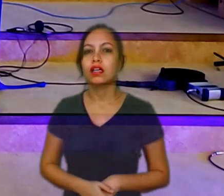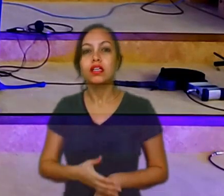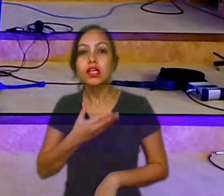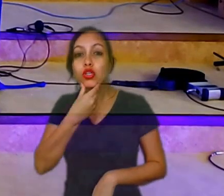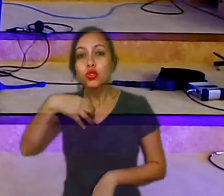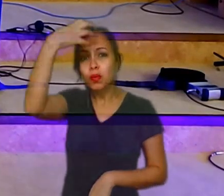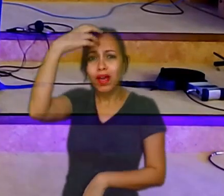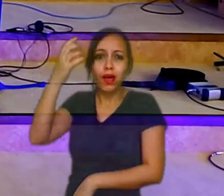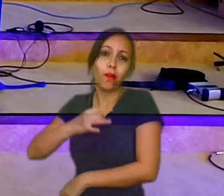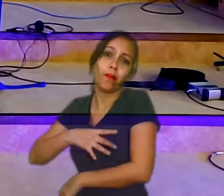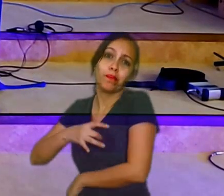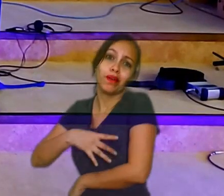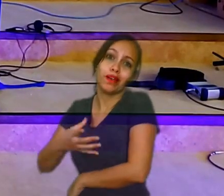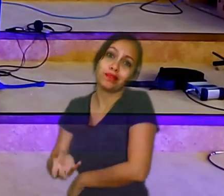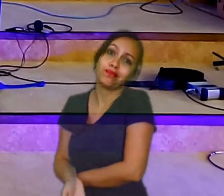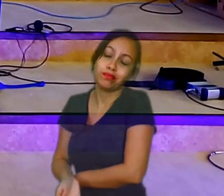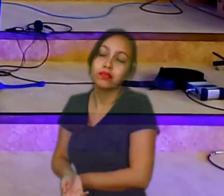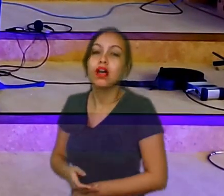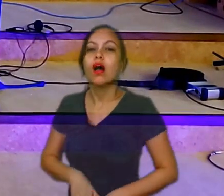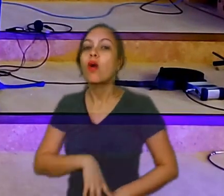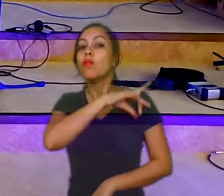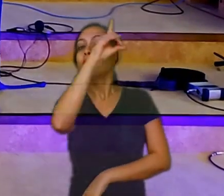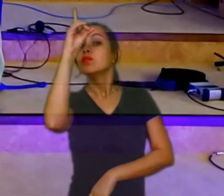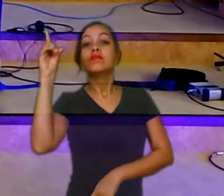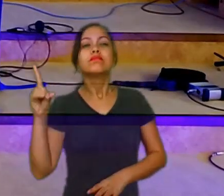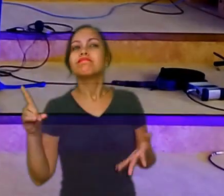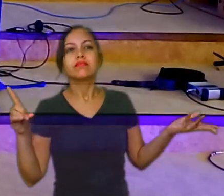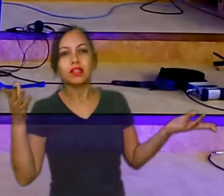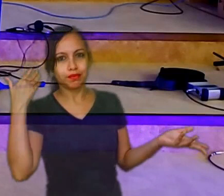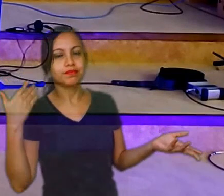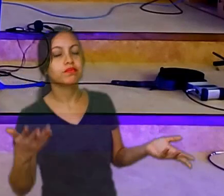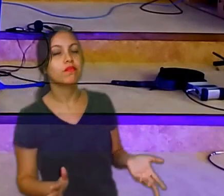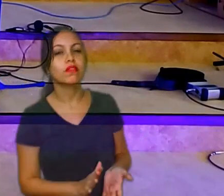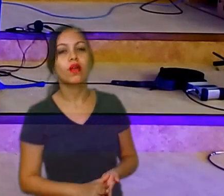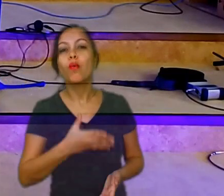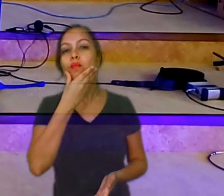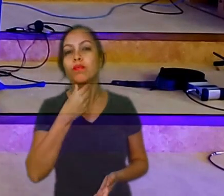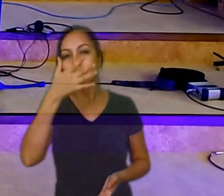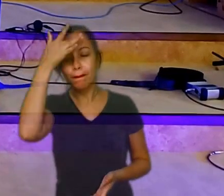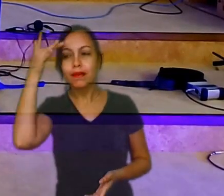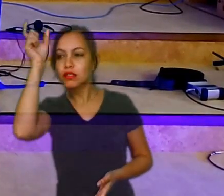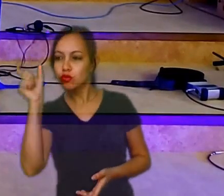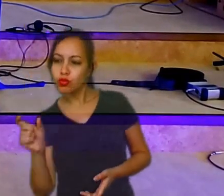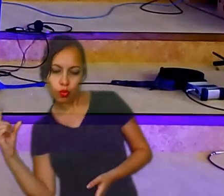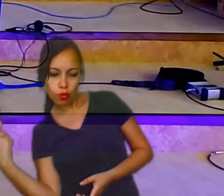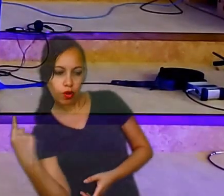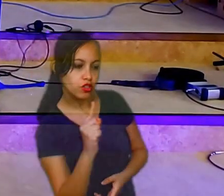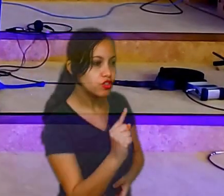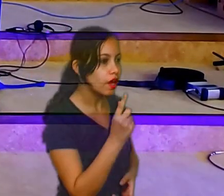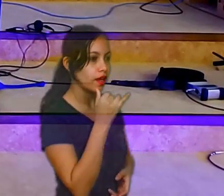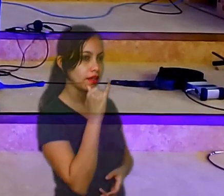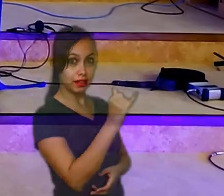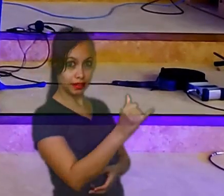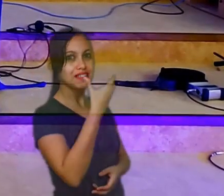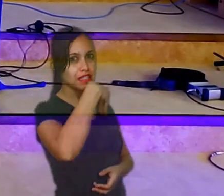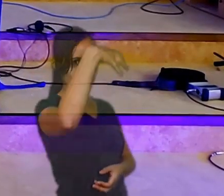medo. Um certo momento, um certo dia, chega alguém e fala para